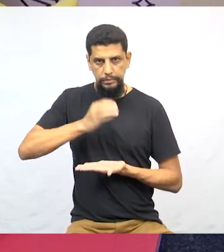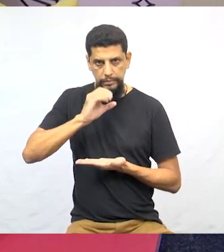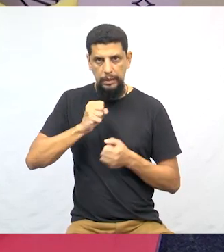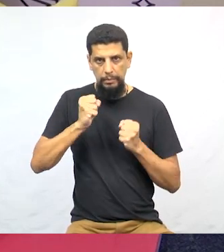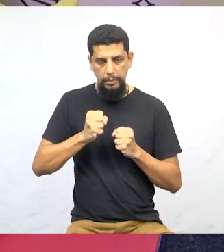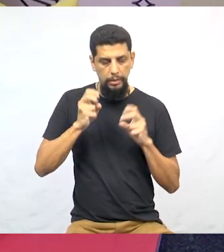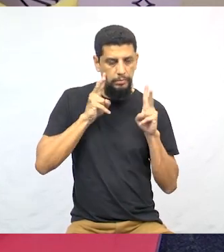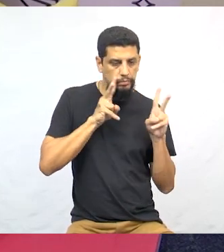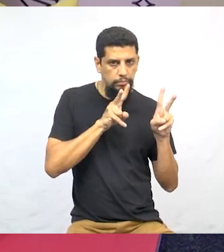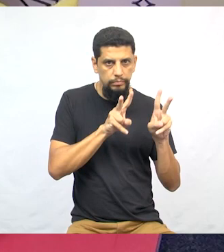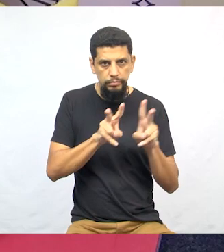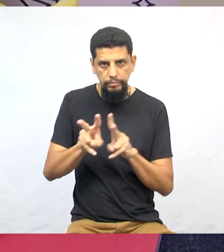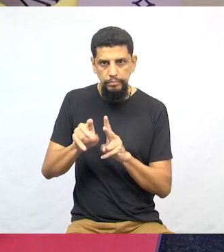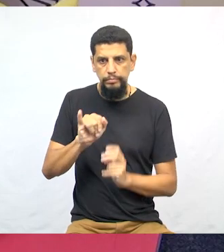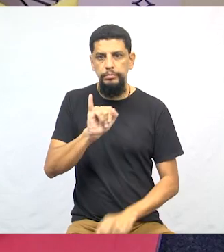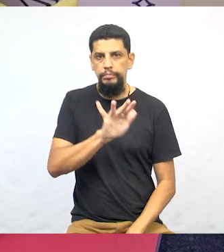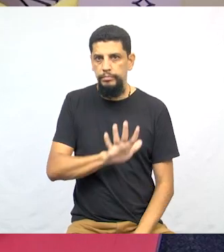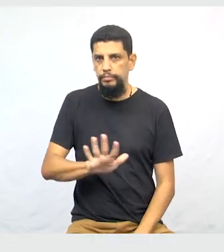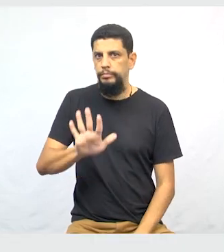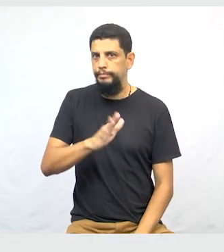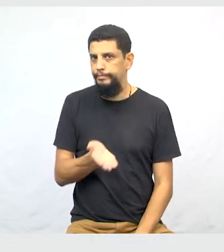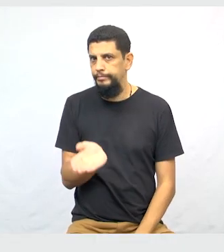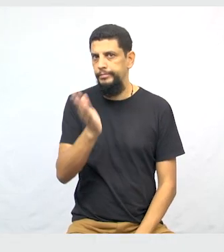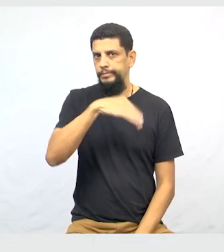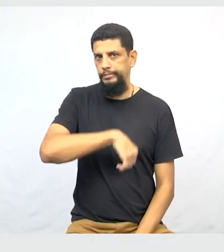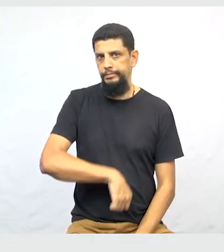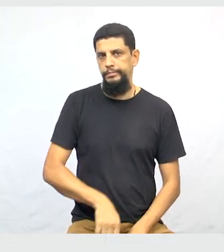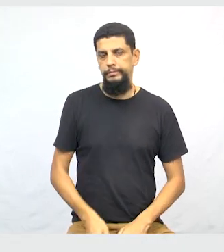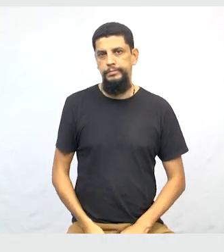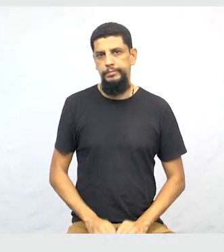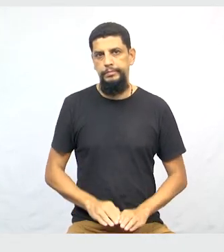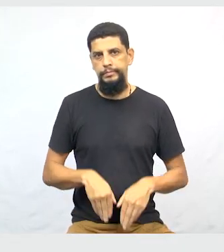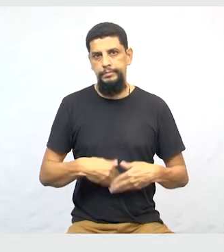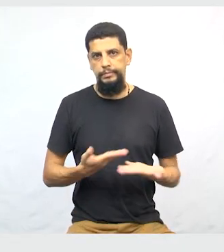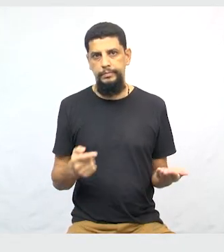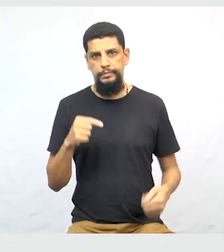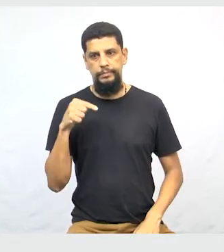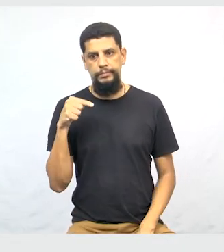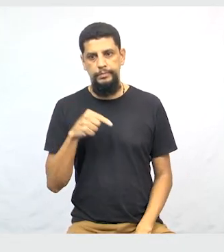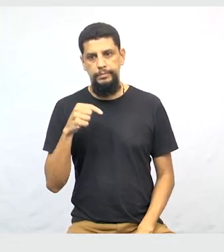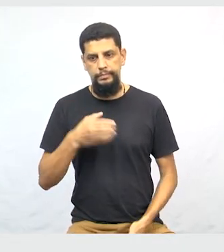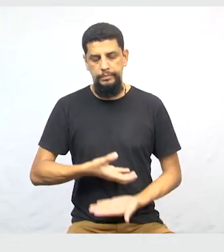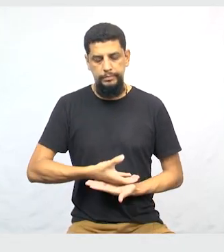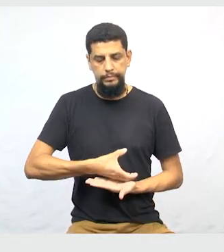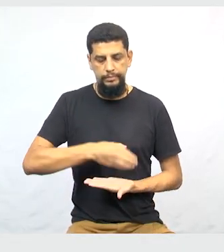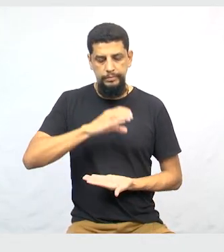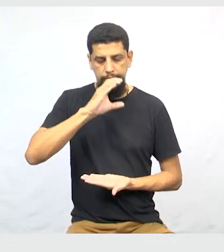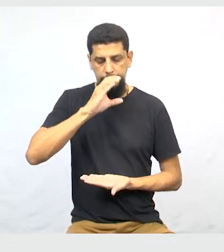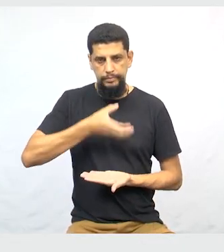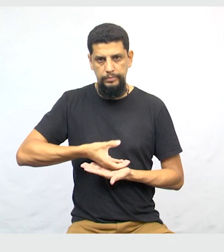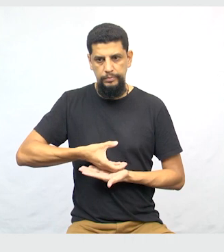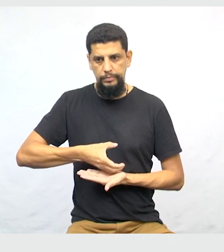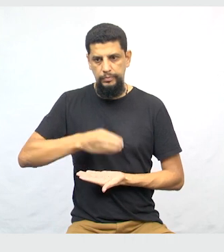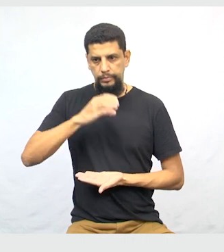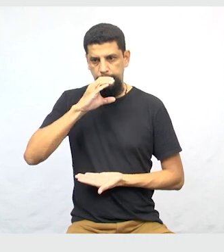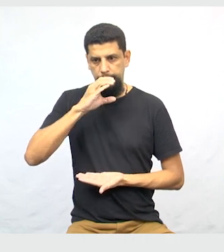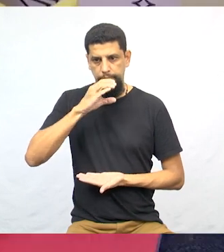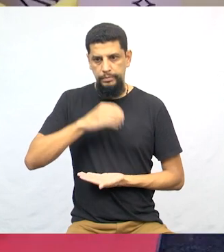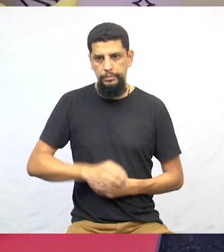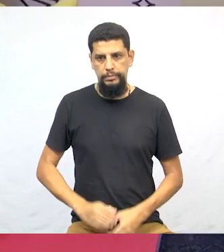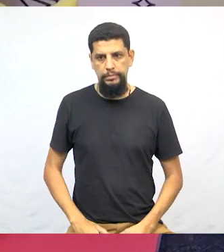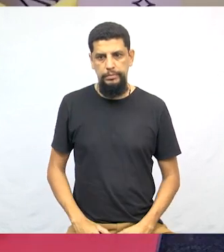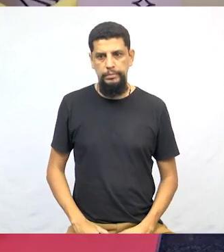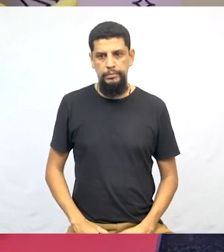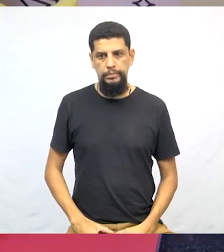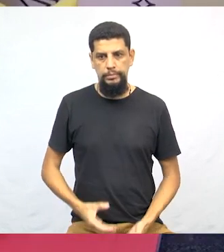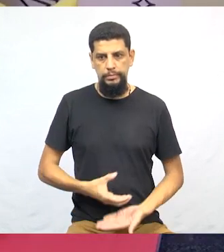pode olhar aqui. Isso mesmo. Então, vamos lá? Então, aqui o copo, vamos puxar ele